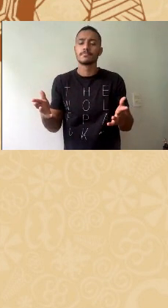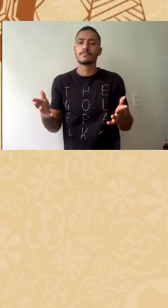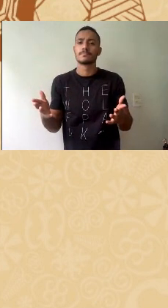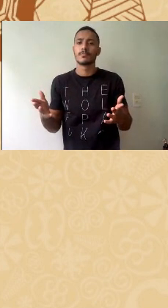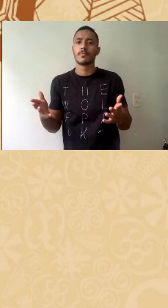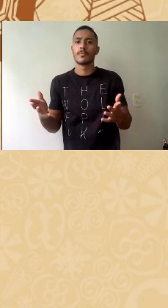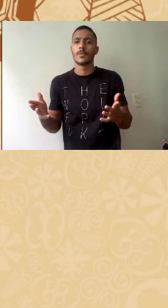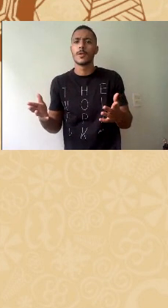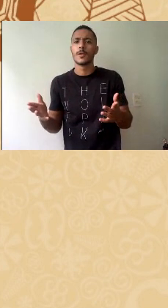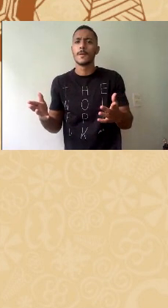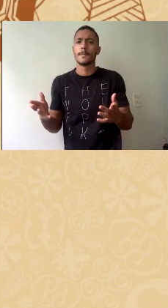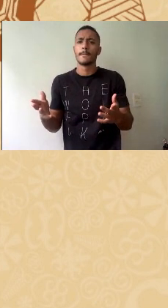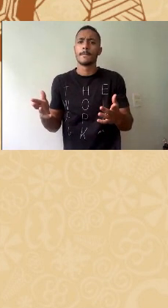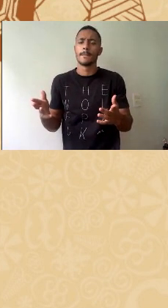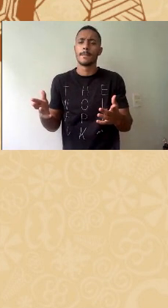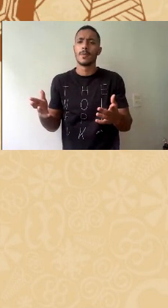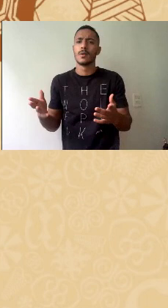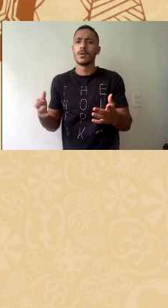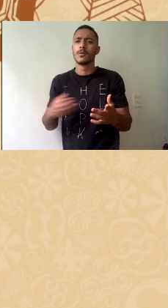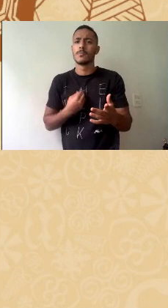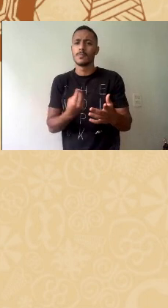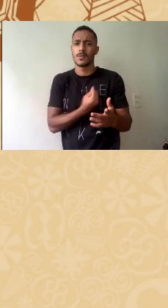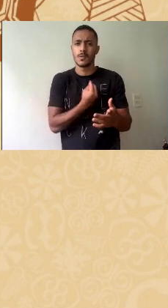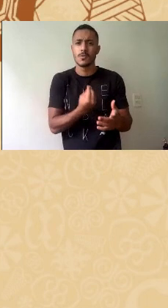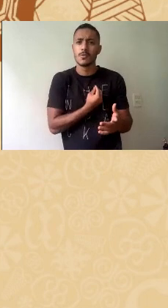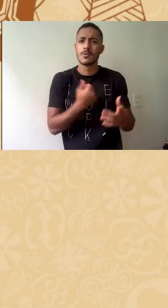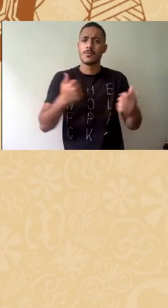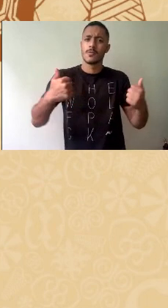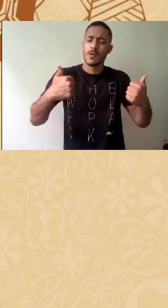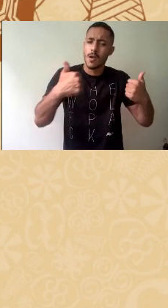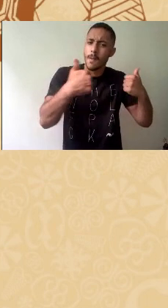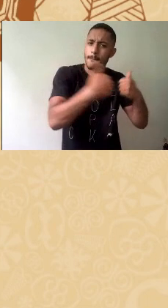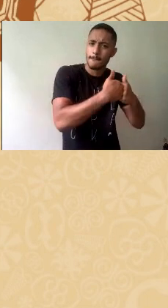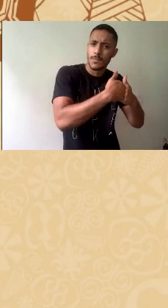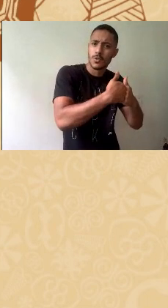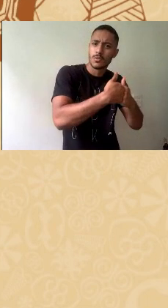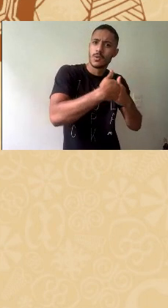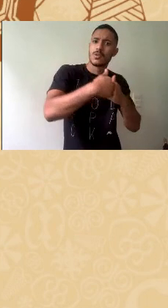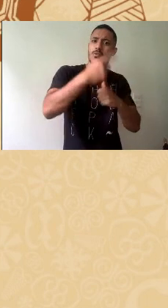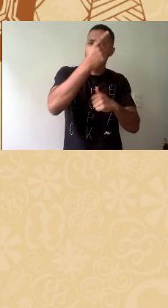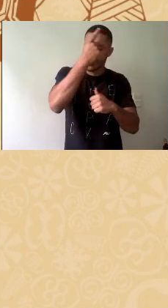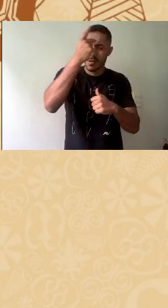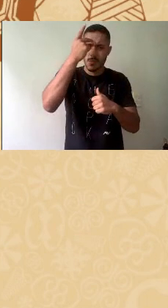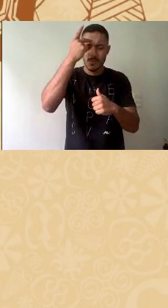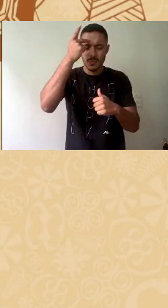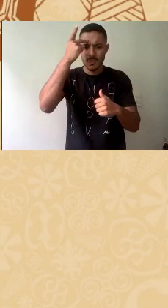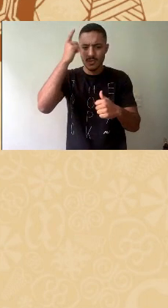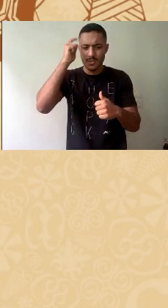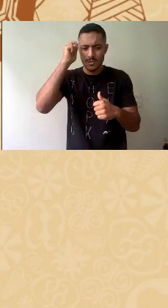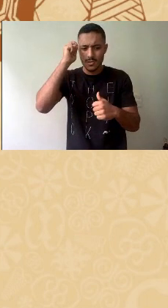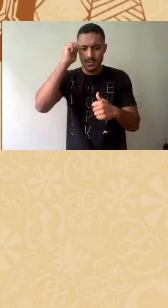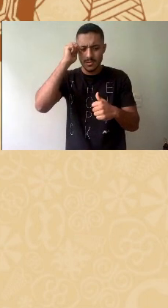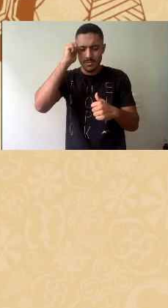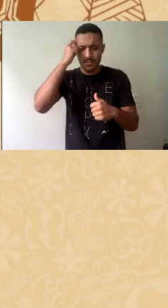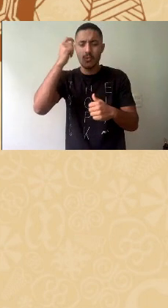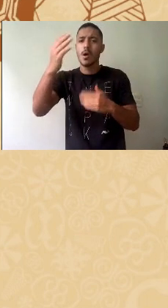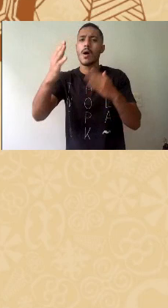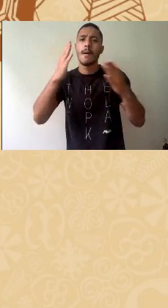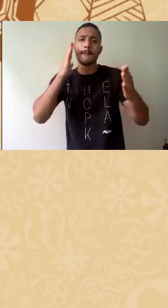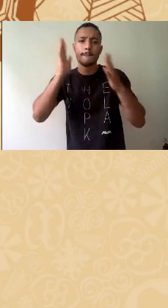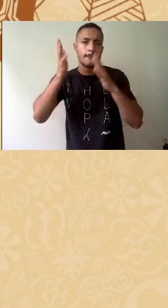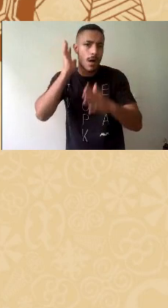desde que eu tive aproximação com o depoimento de... Uma palestra, não foi